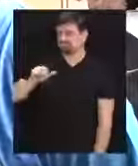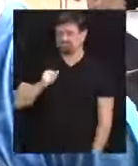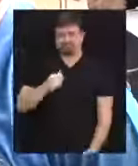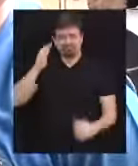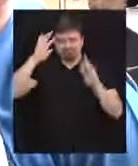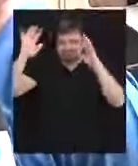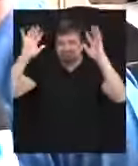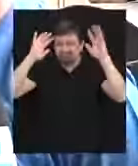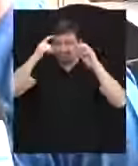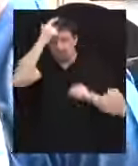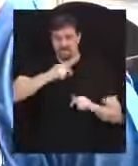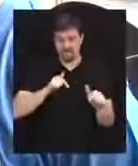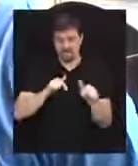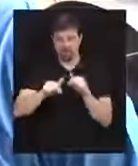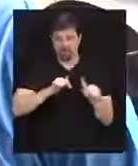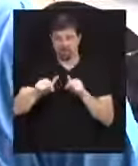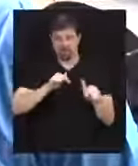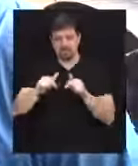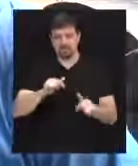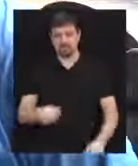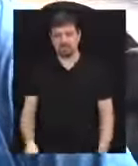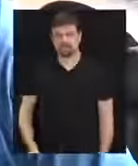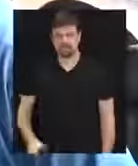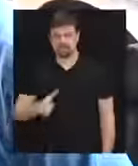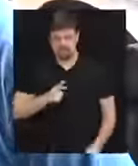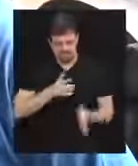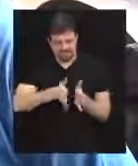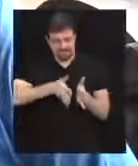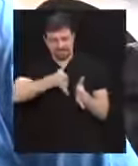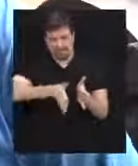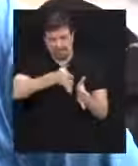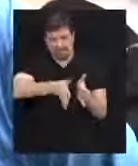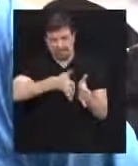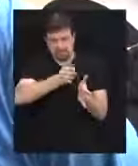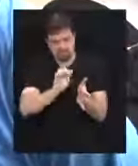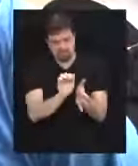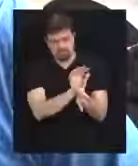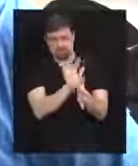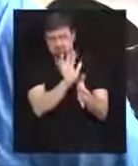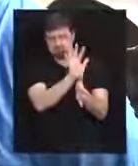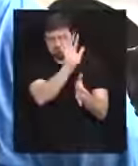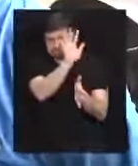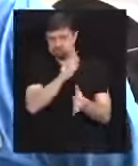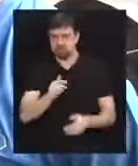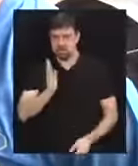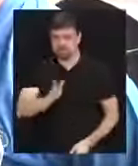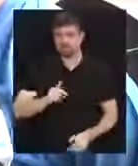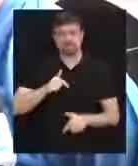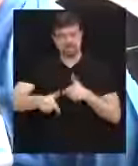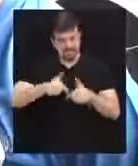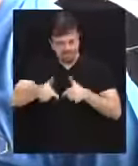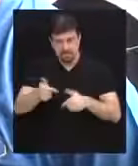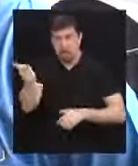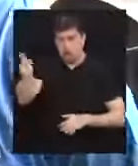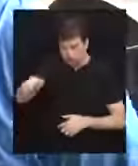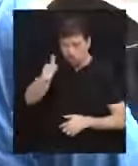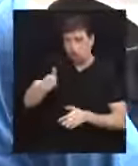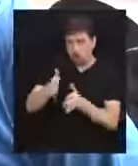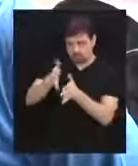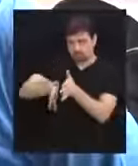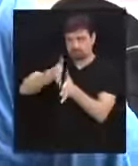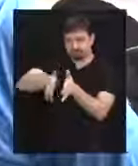nunca imaginava que ia poder trabalhar e poder... andar com a máquina, essa máquina como as outras, já trabalhei nas outras